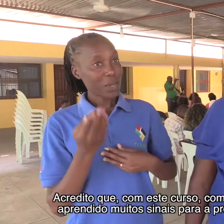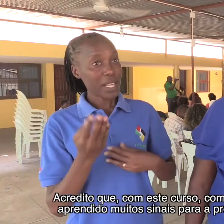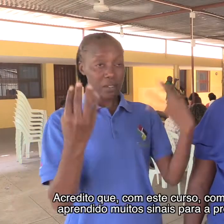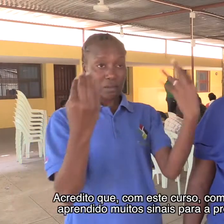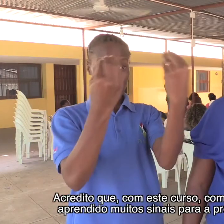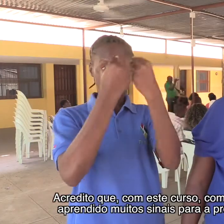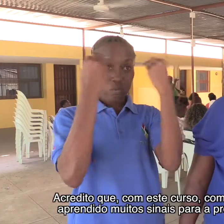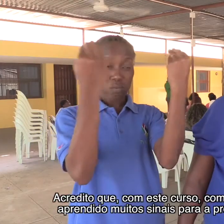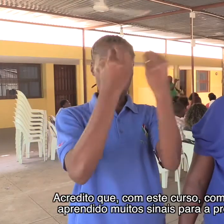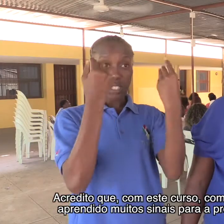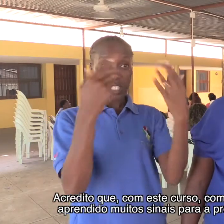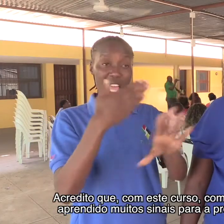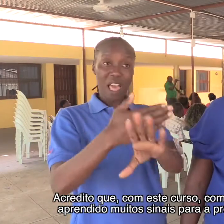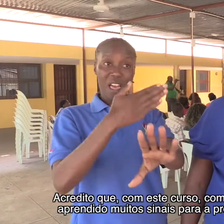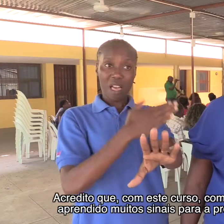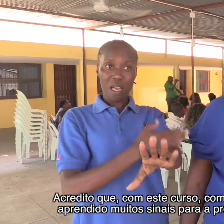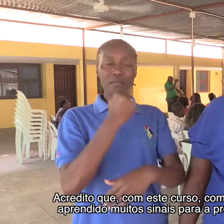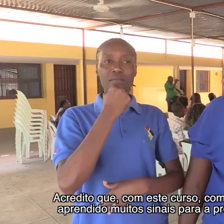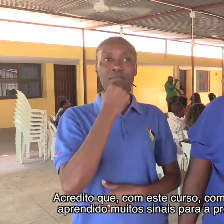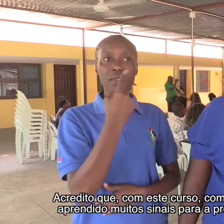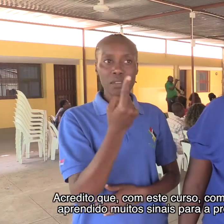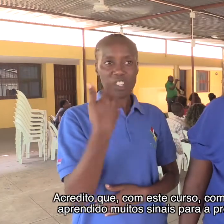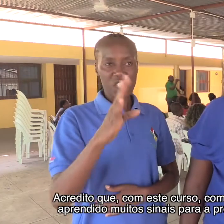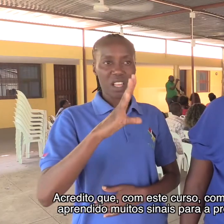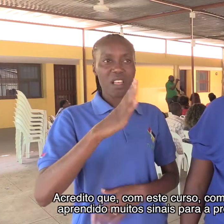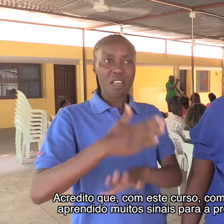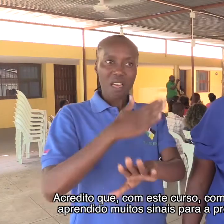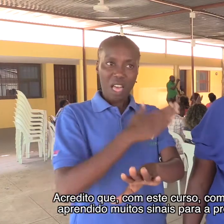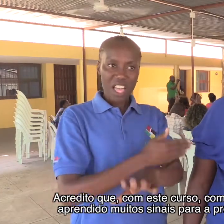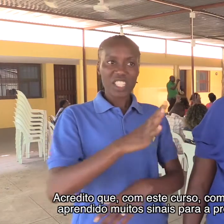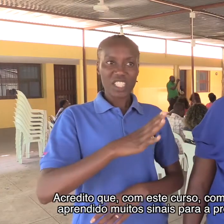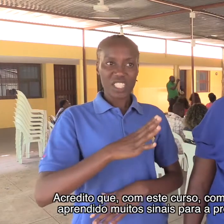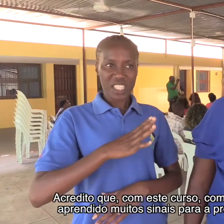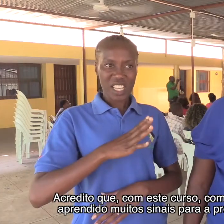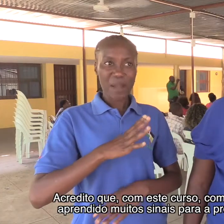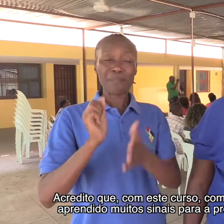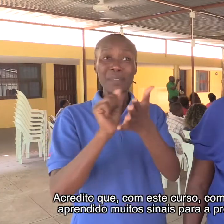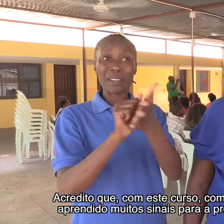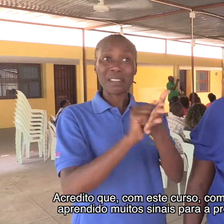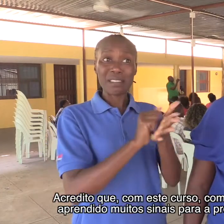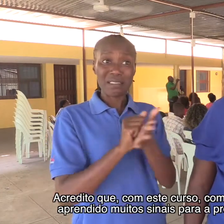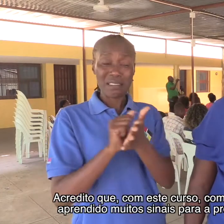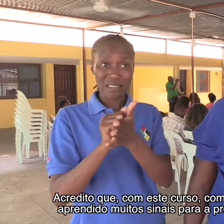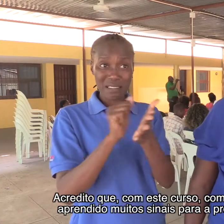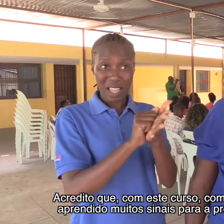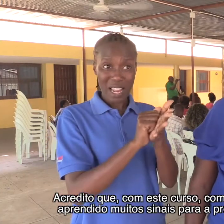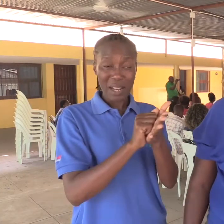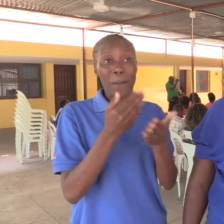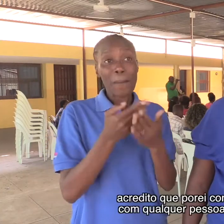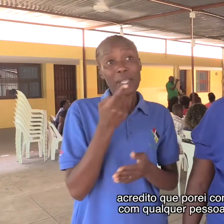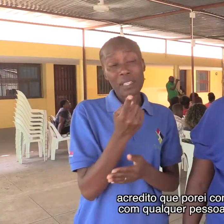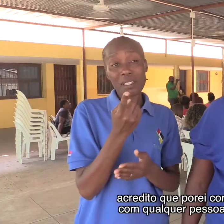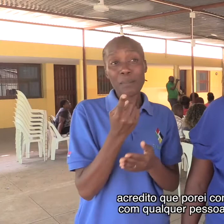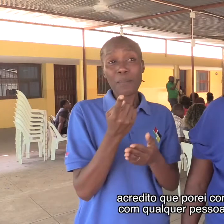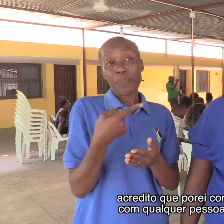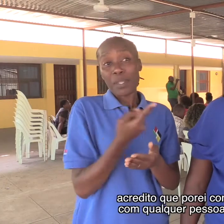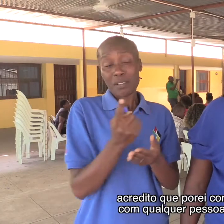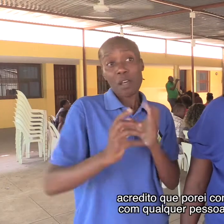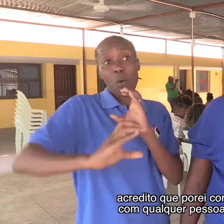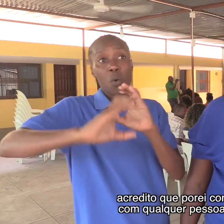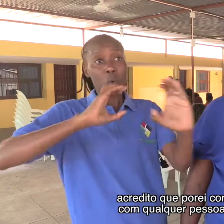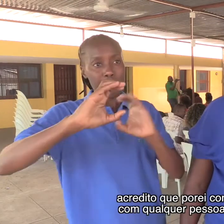né, como eu disse antes, que já tenho aprendido muitos sinais, né, para a própria comunicação, e acredito que também